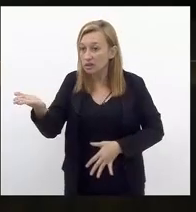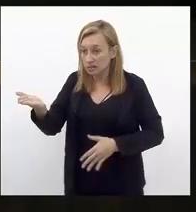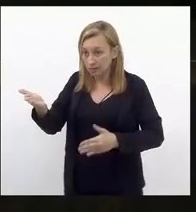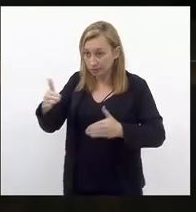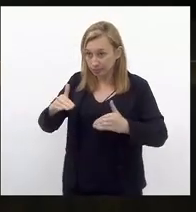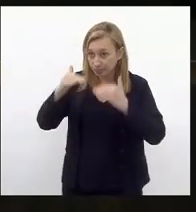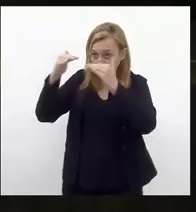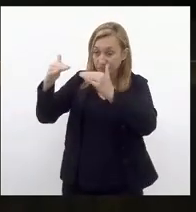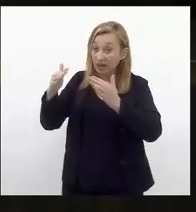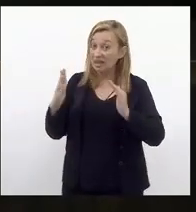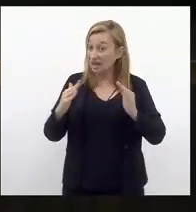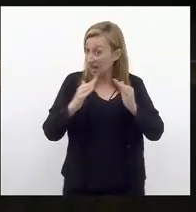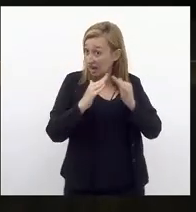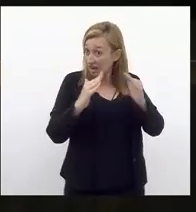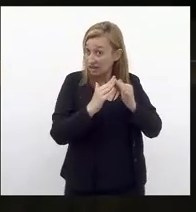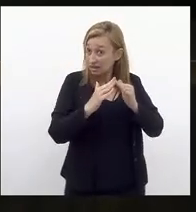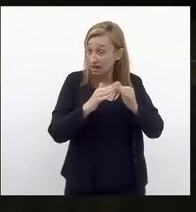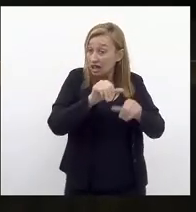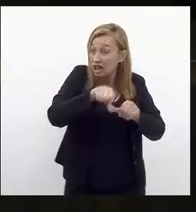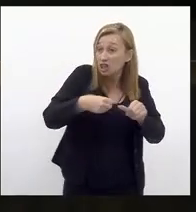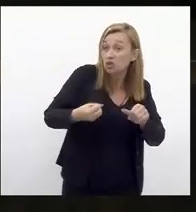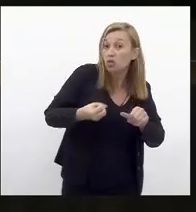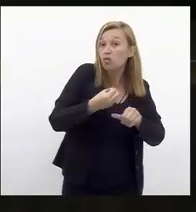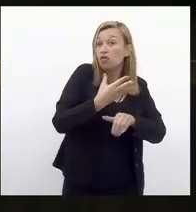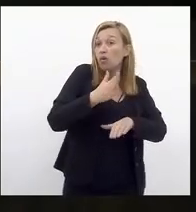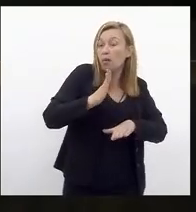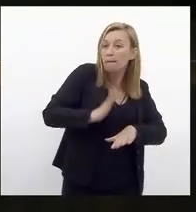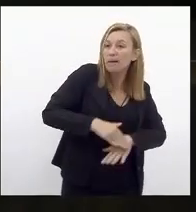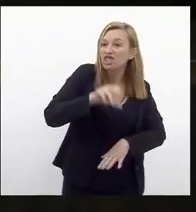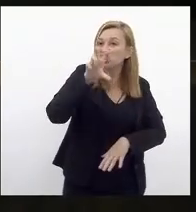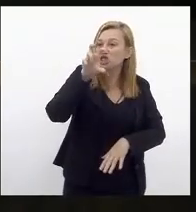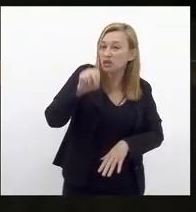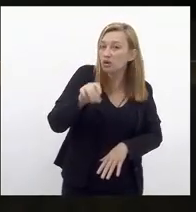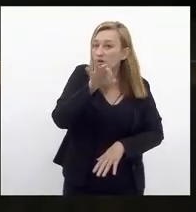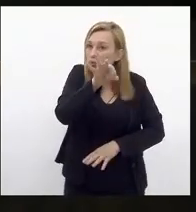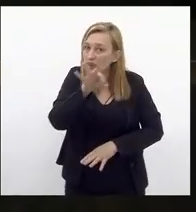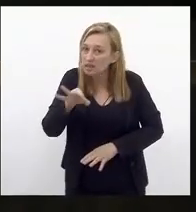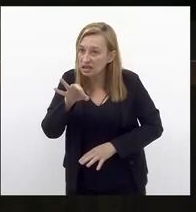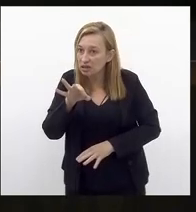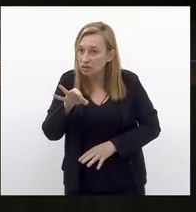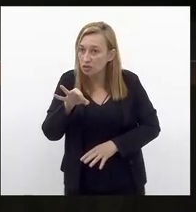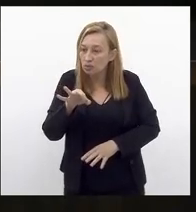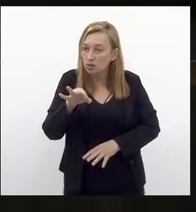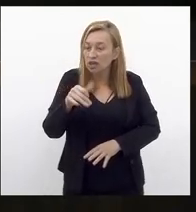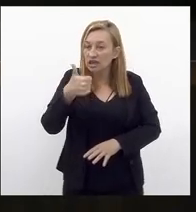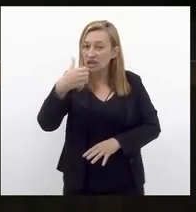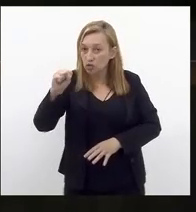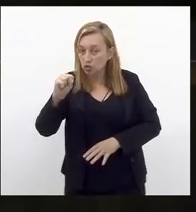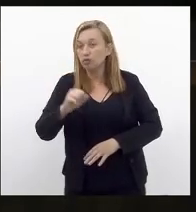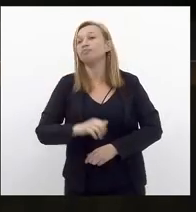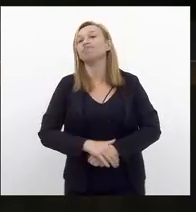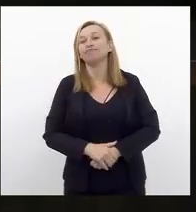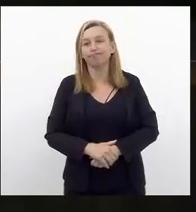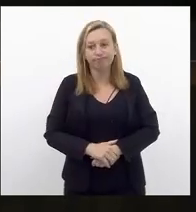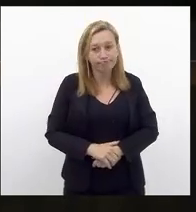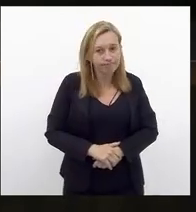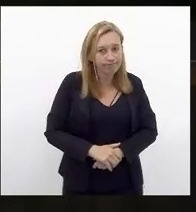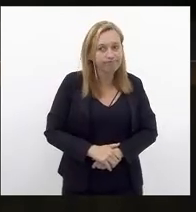que essa casa e eu não vou mais de cinquenta por cento em 18